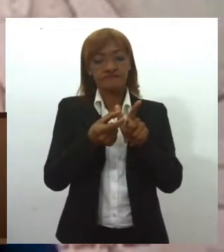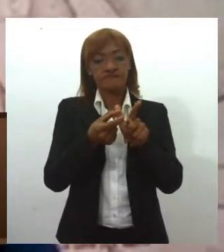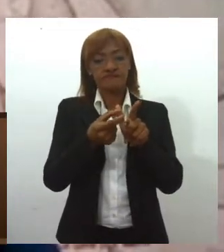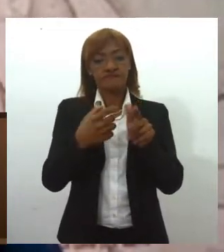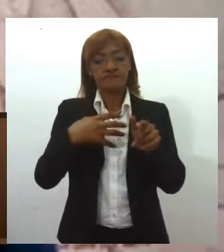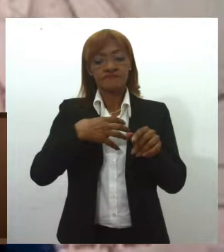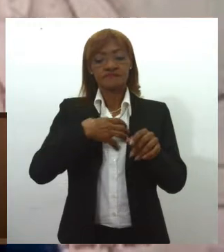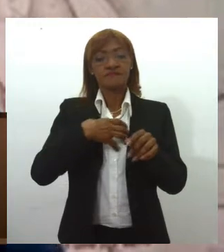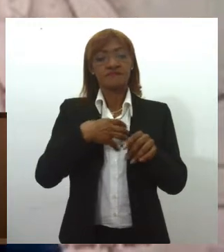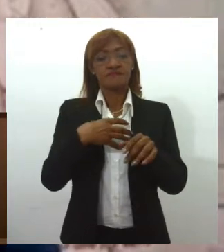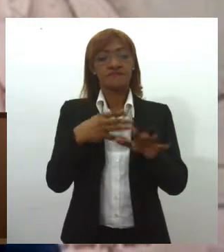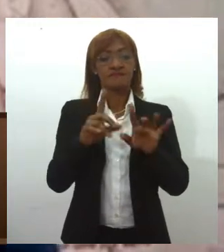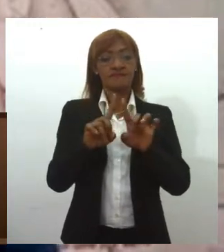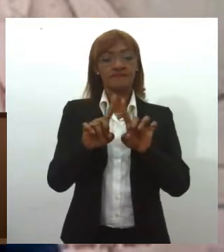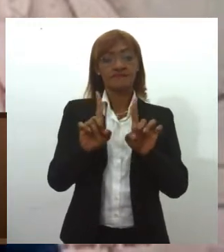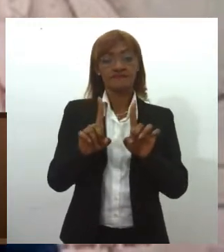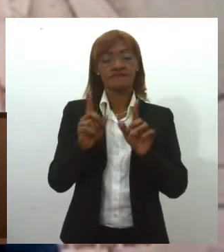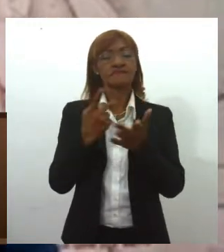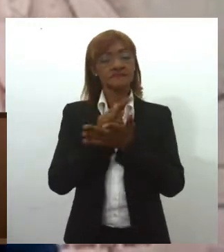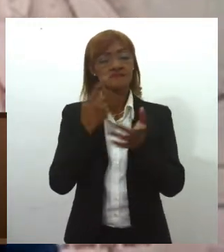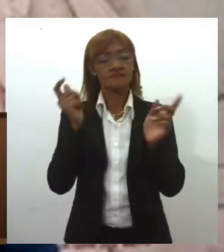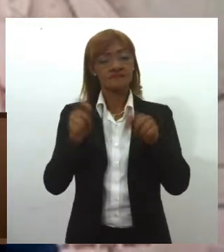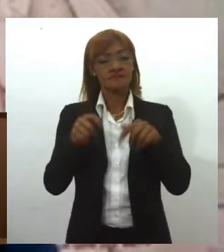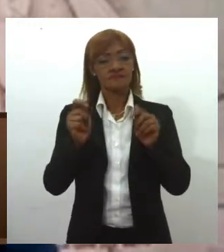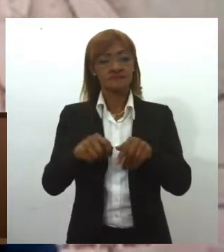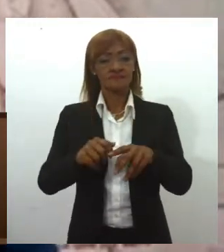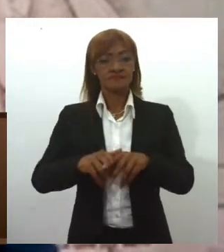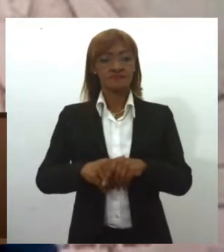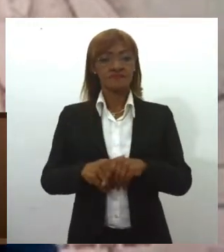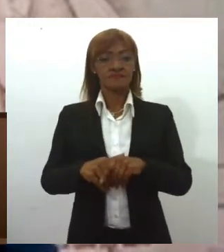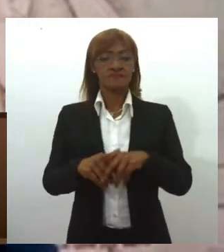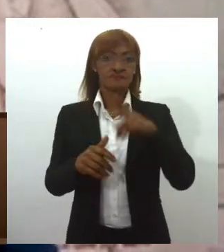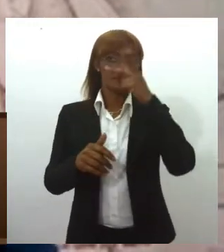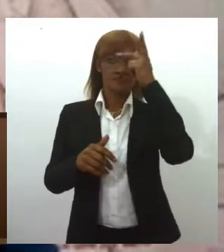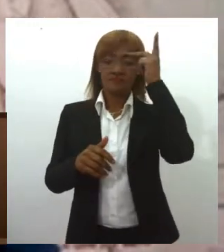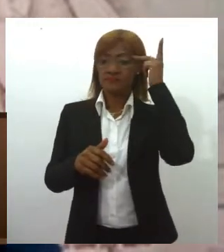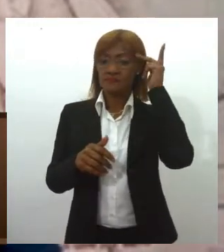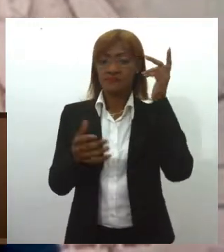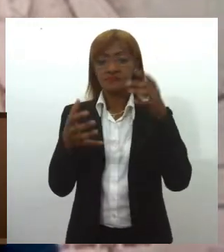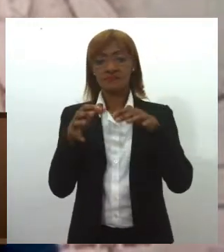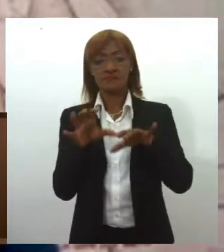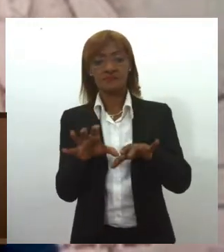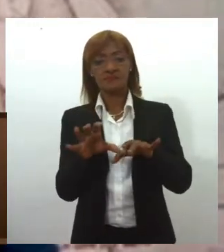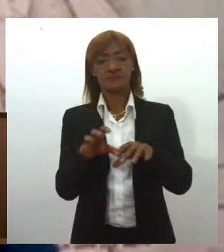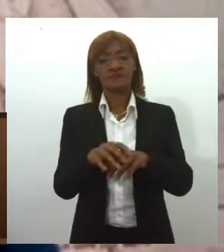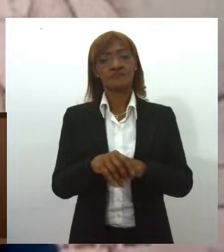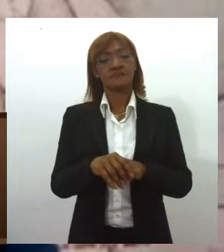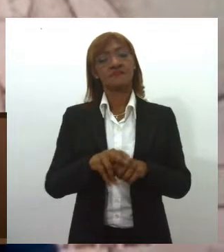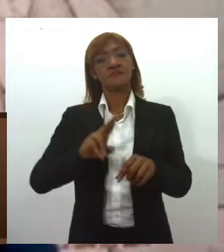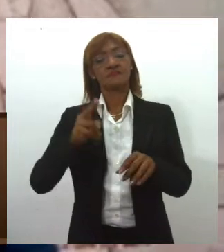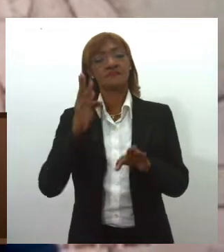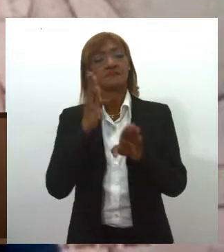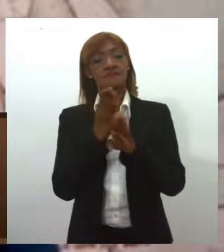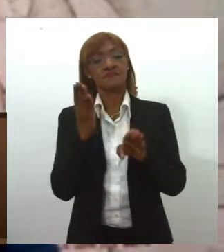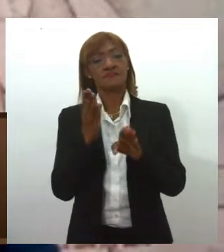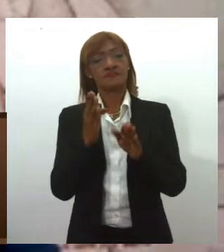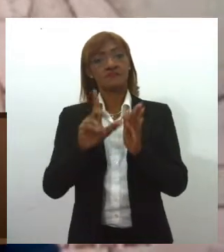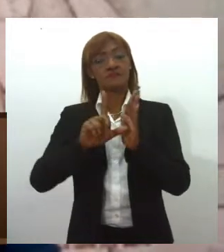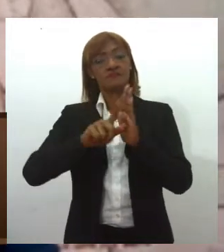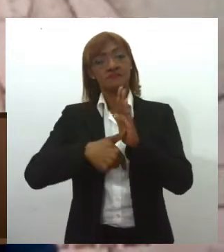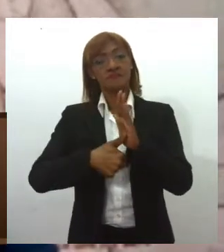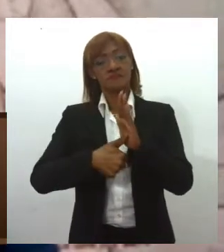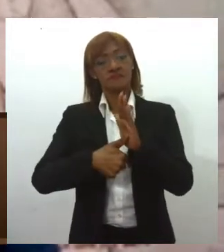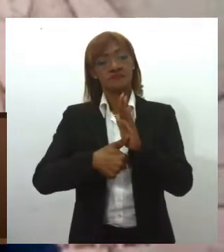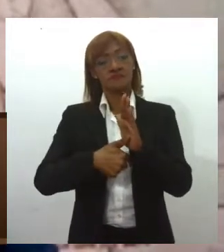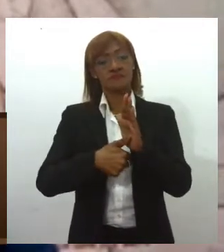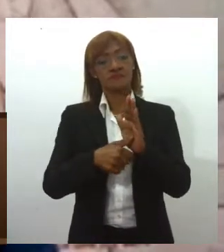sintoma. Mas pode acontecer. Se a pessoa negligenciar, se só descobrir no estádio tardio,